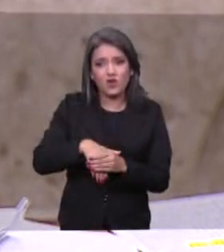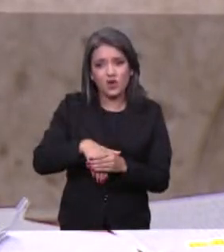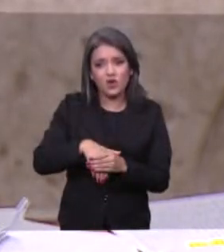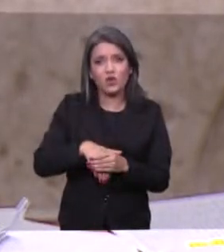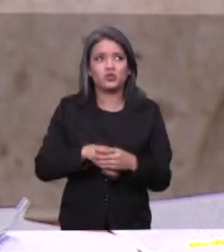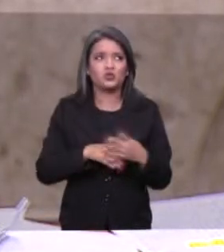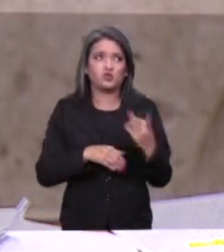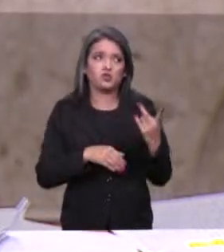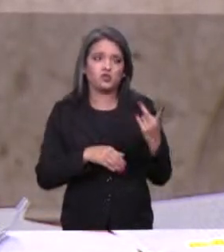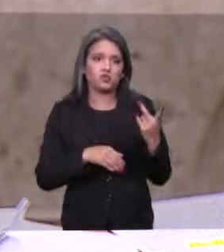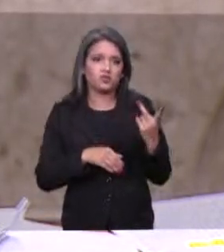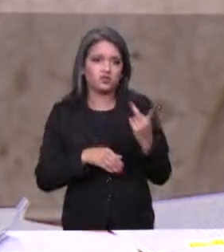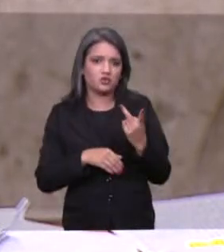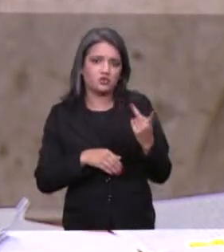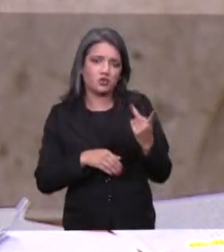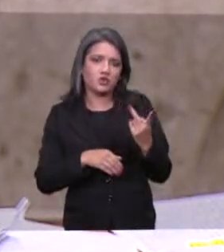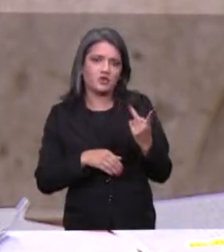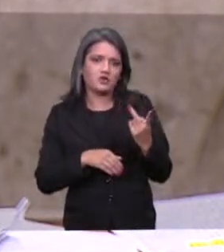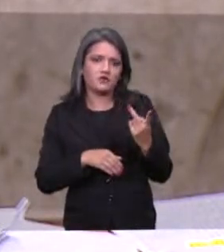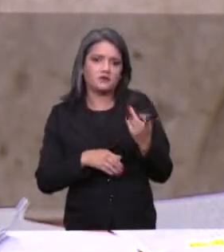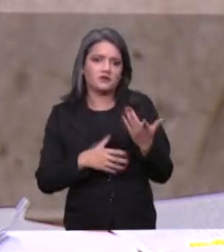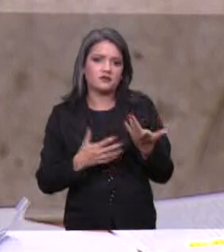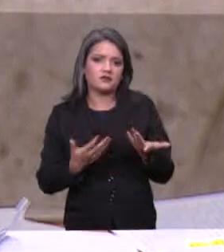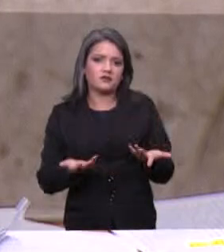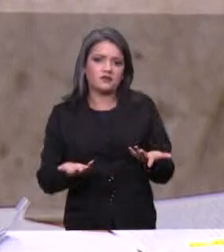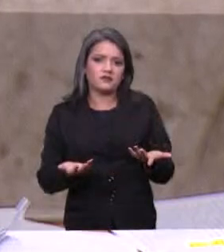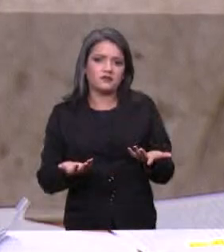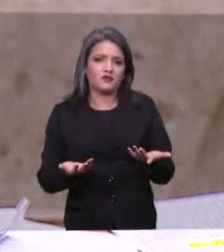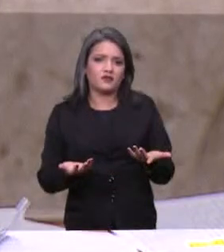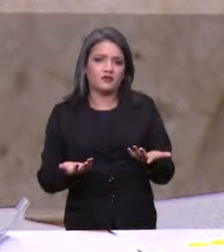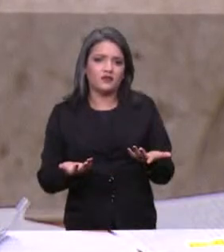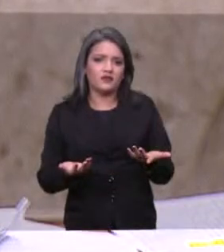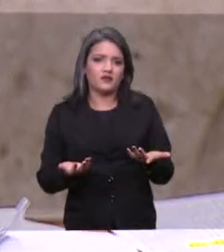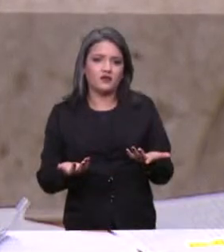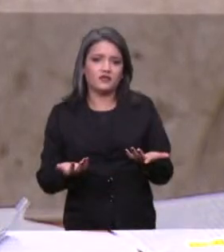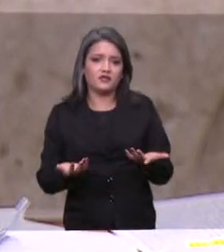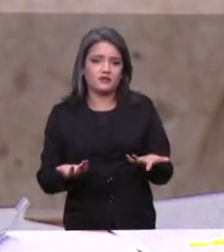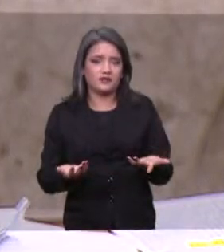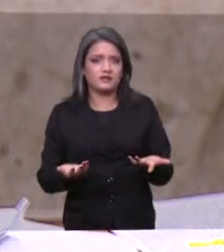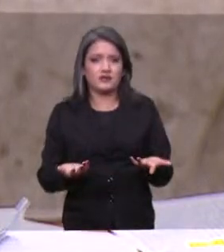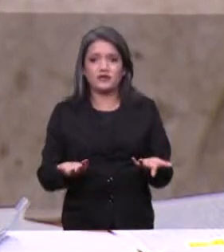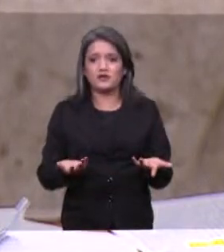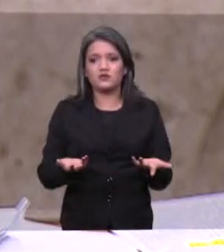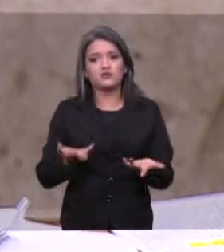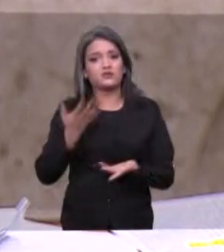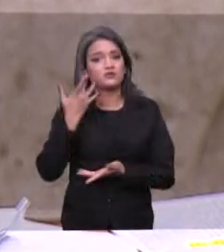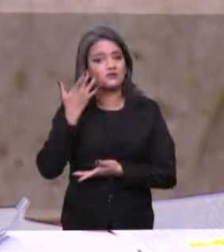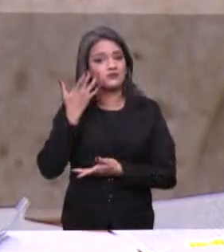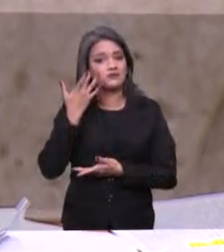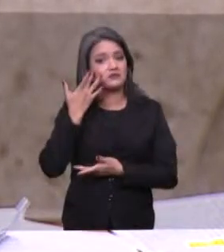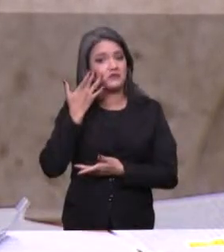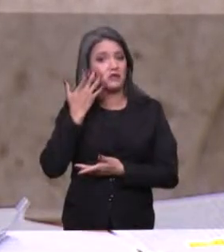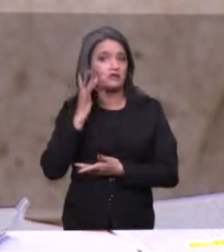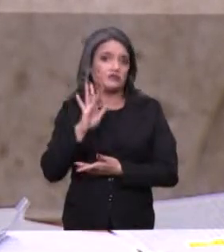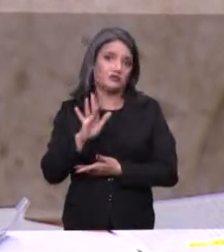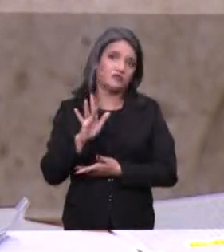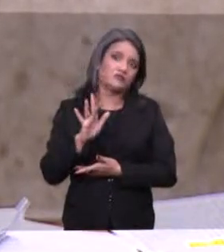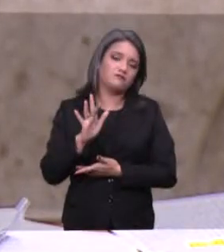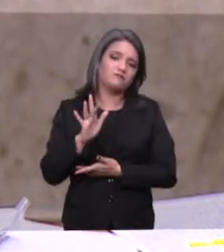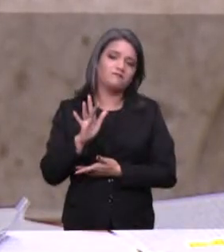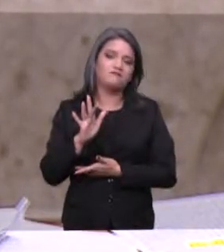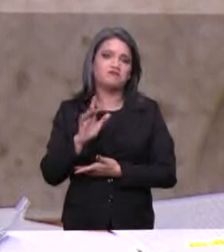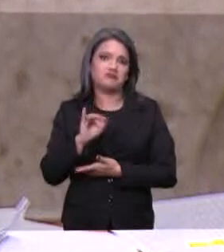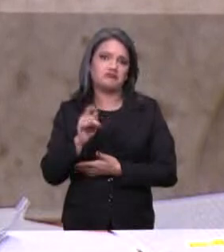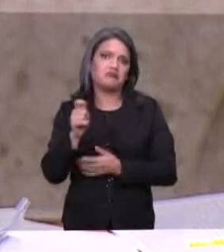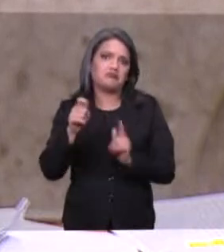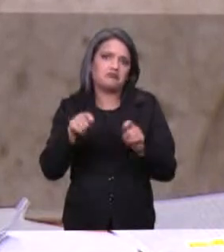voto do ministro Fachin, né, talvez não haja possibilidade de nós complementarmos.